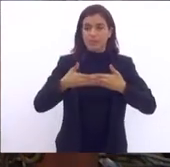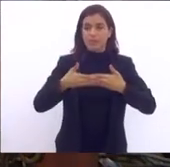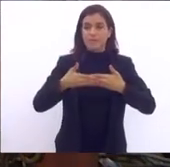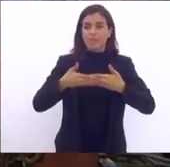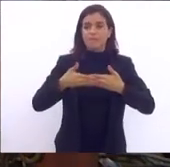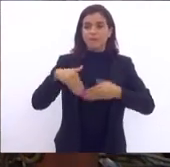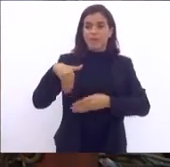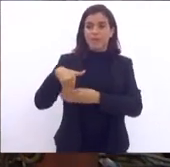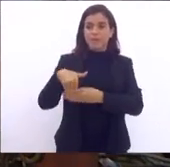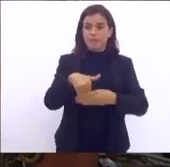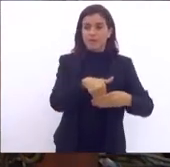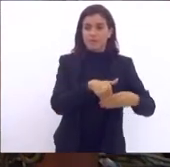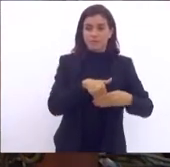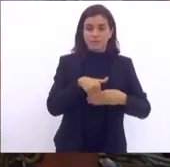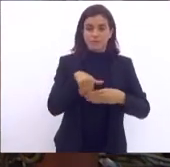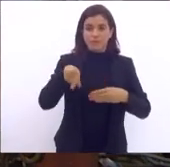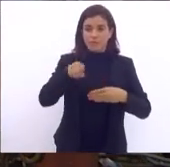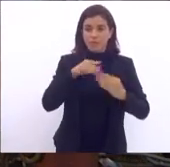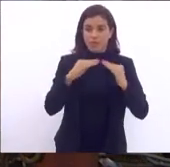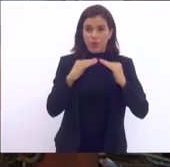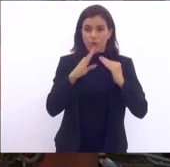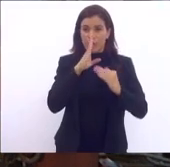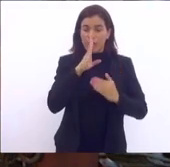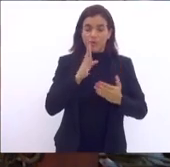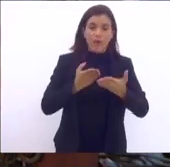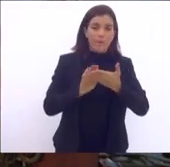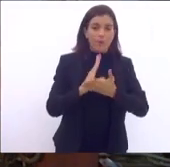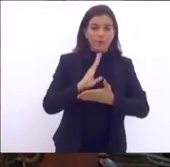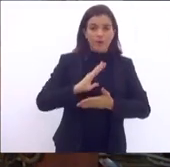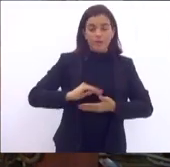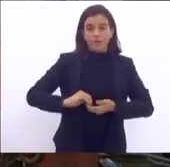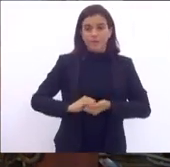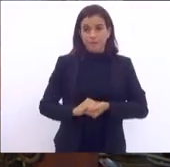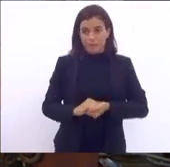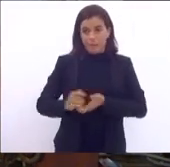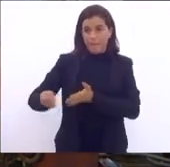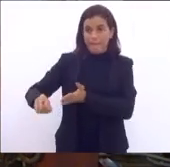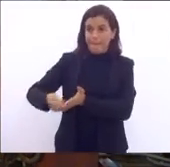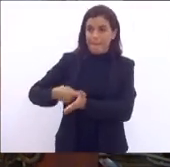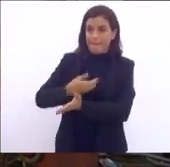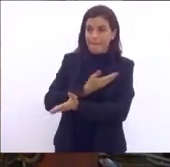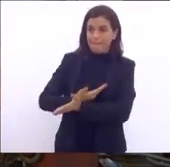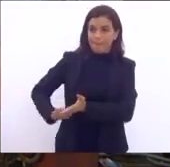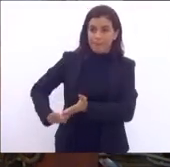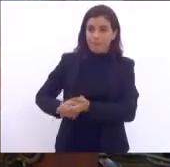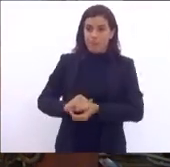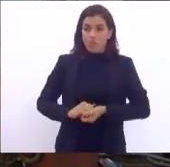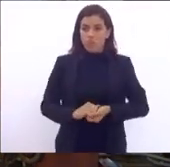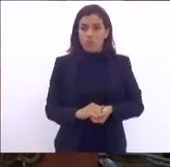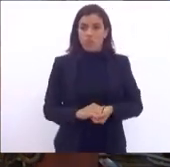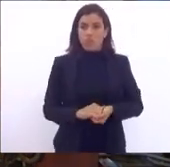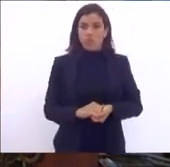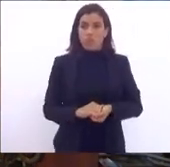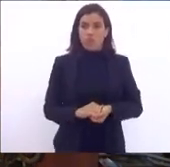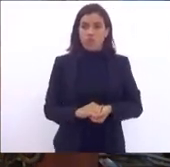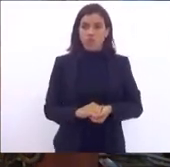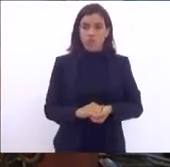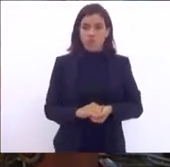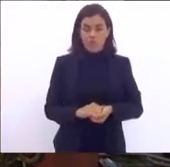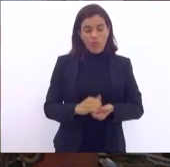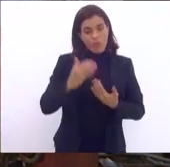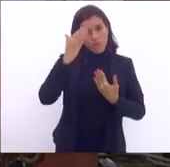aprovam, permaneçam como estão, aprovado, vai autógrafo. Muito obrigado mais uma vez pelo